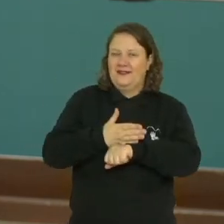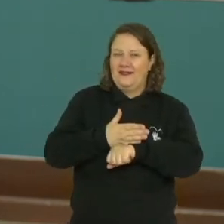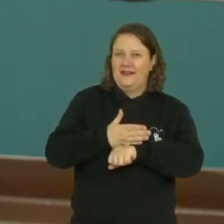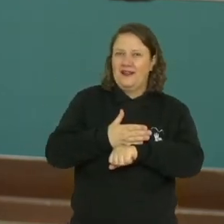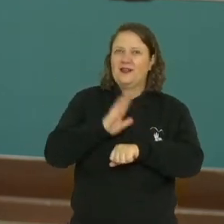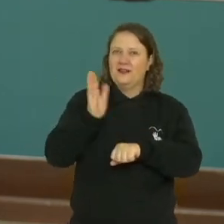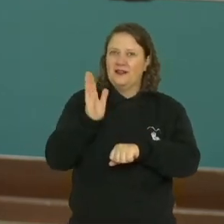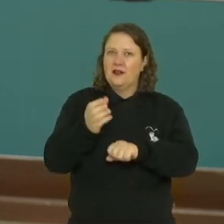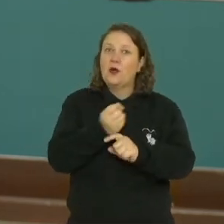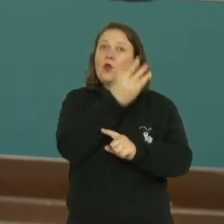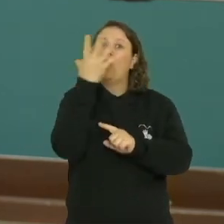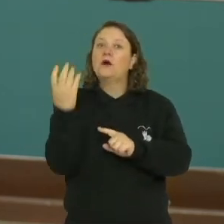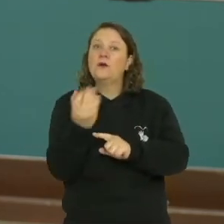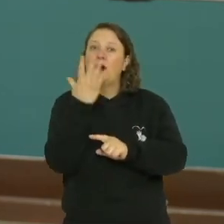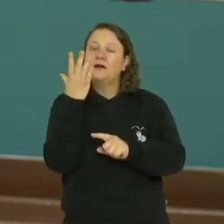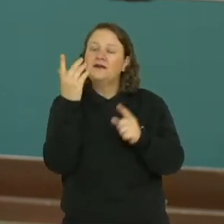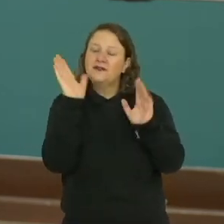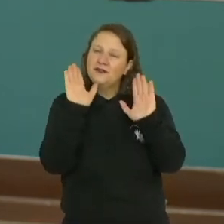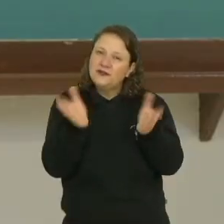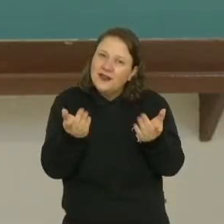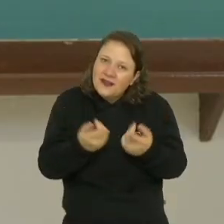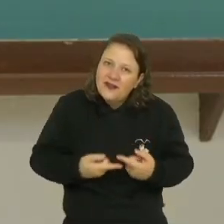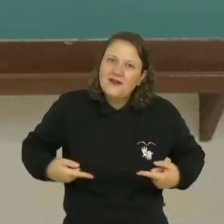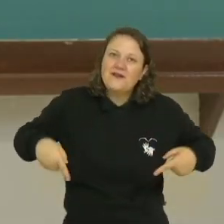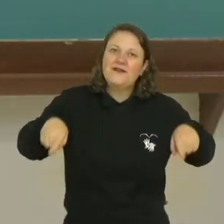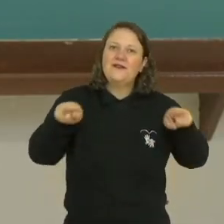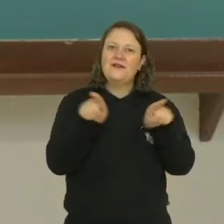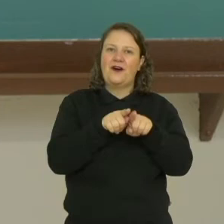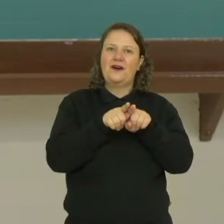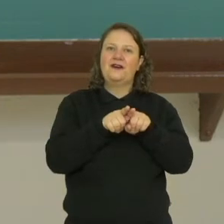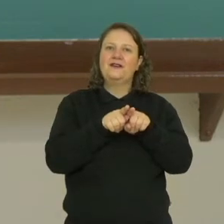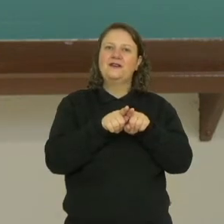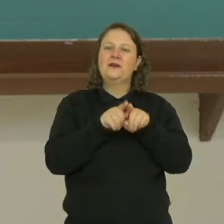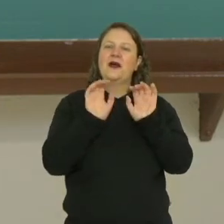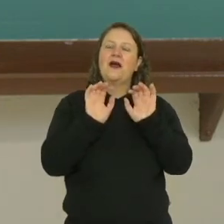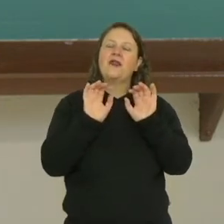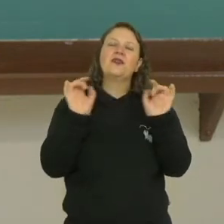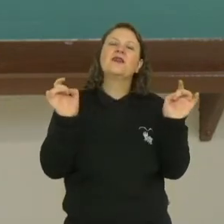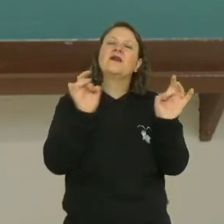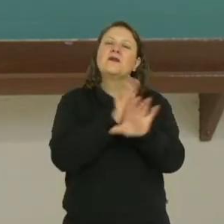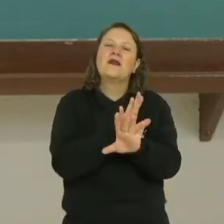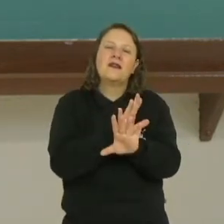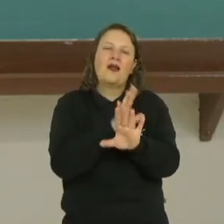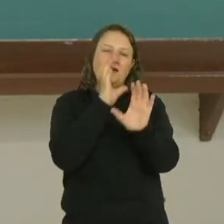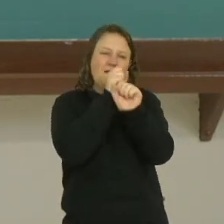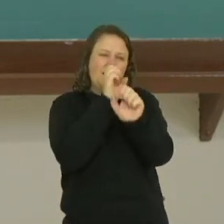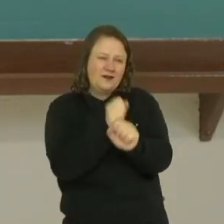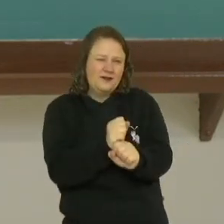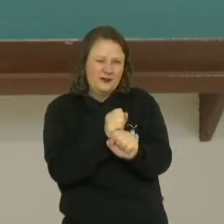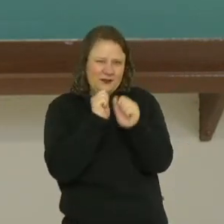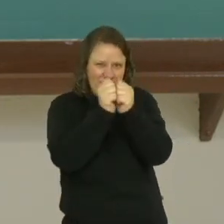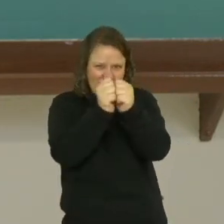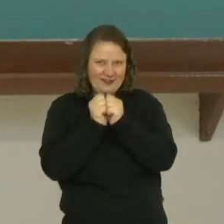exercício. Calcule as potências e a gente retorna para a gente terminar o cálculo dessa expressão numérica, então, juntos daí.